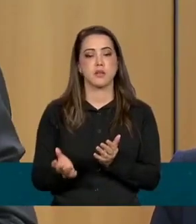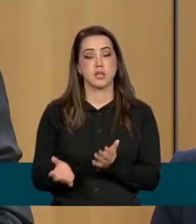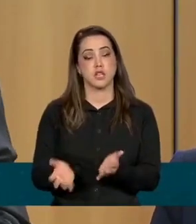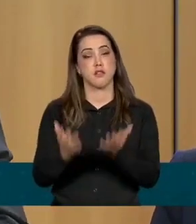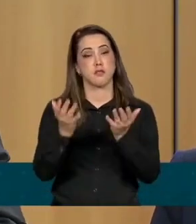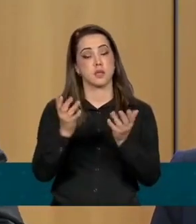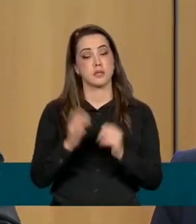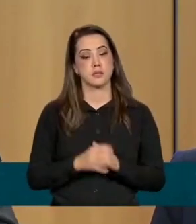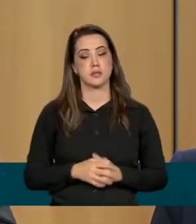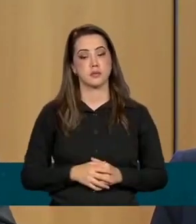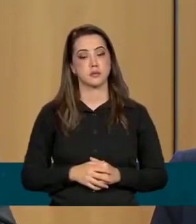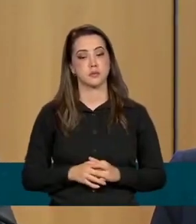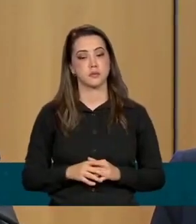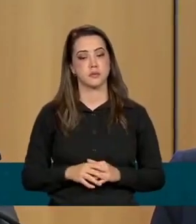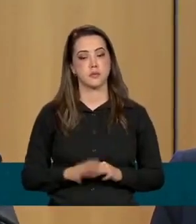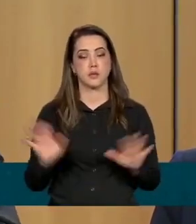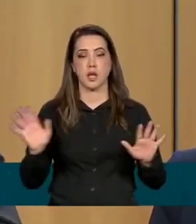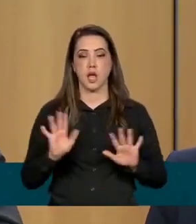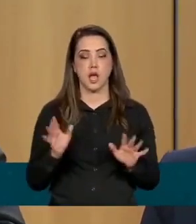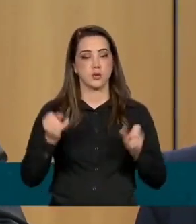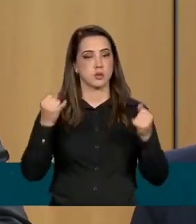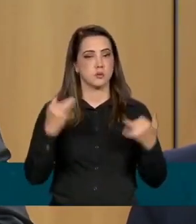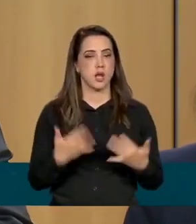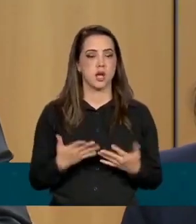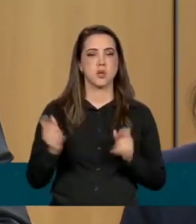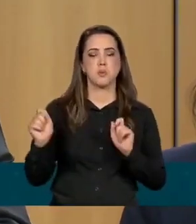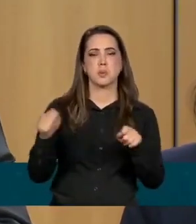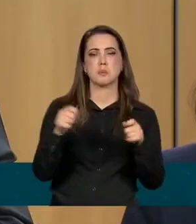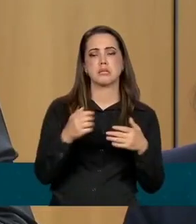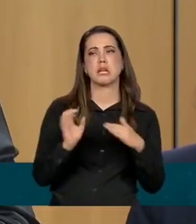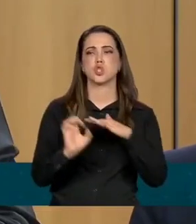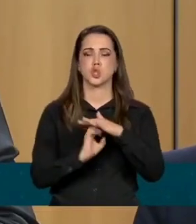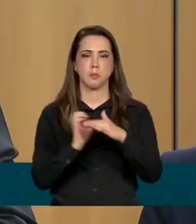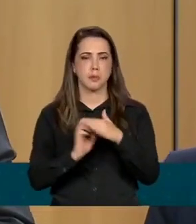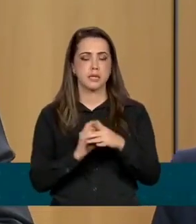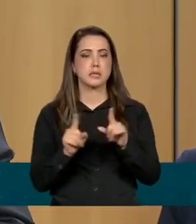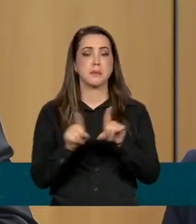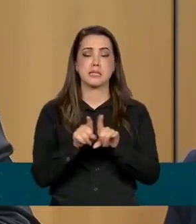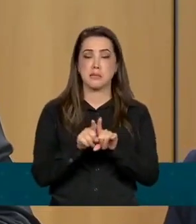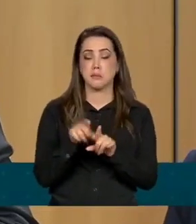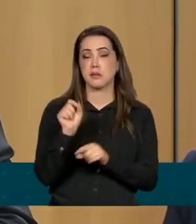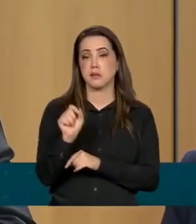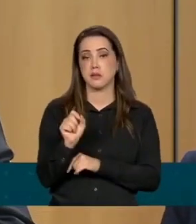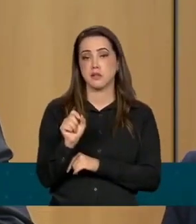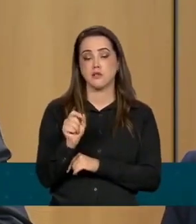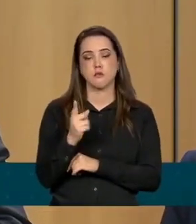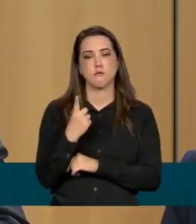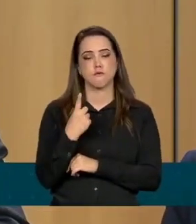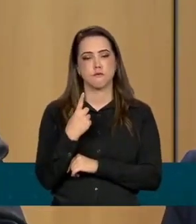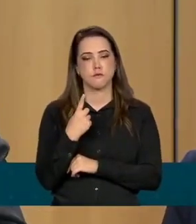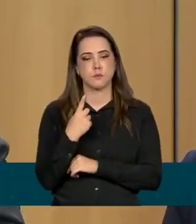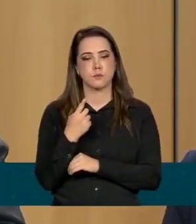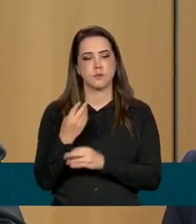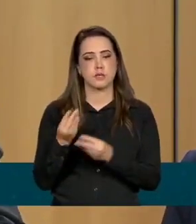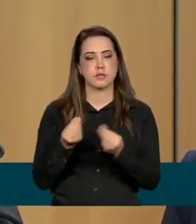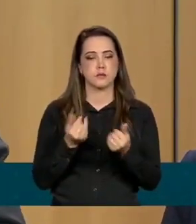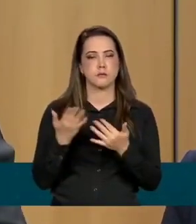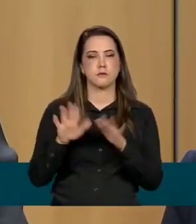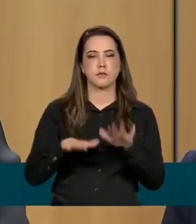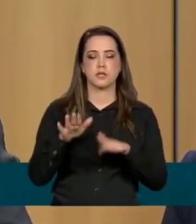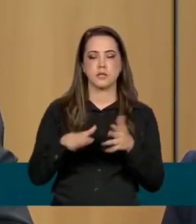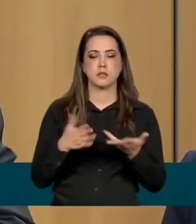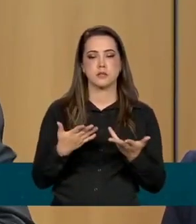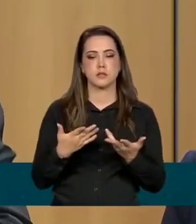influenciam. E aí eu me refiro não só a modelo de negócios de empresas, mas também interesses,